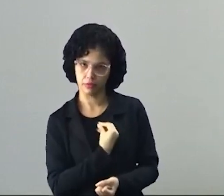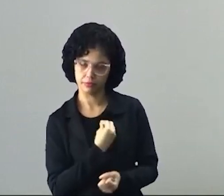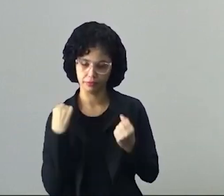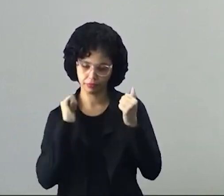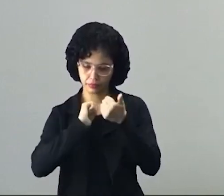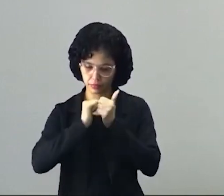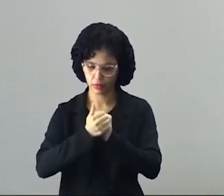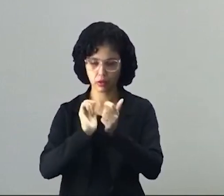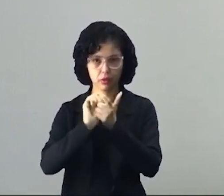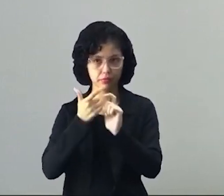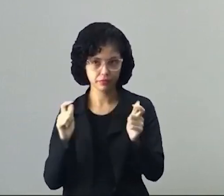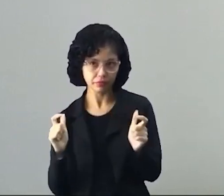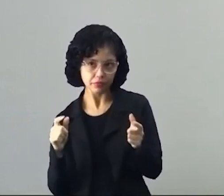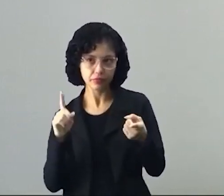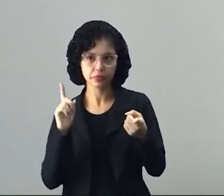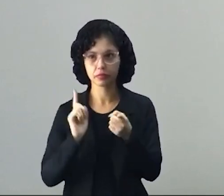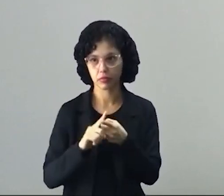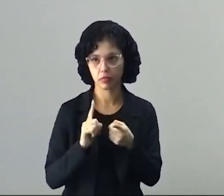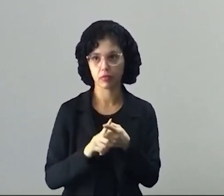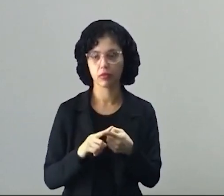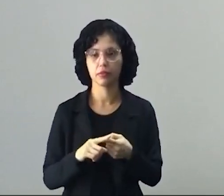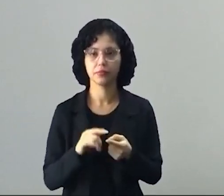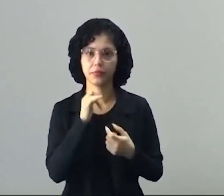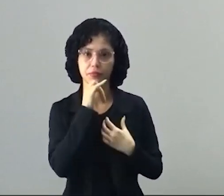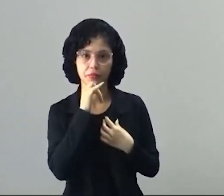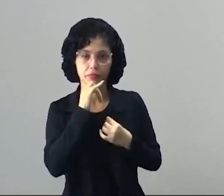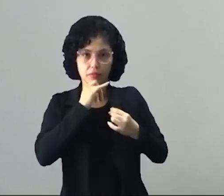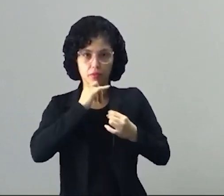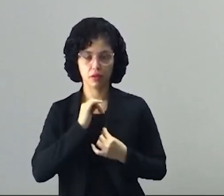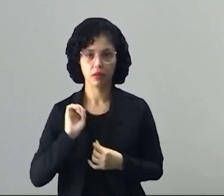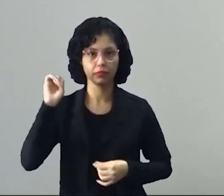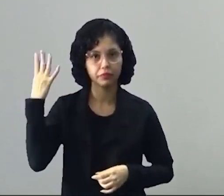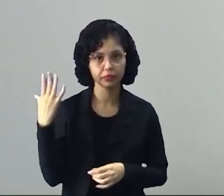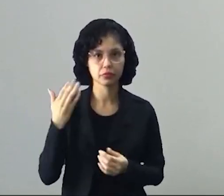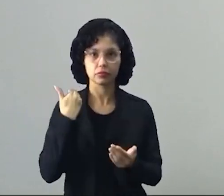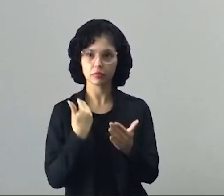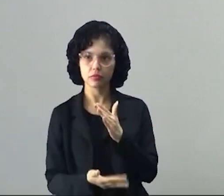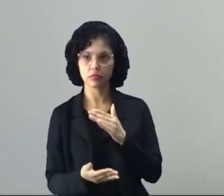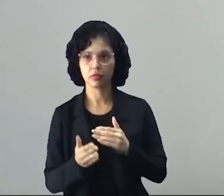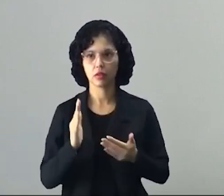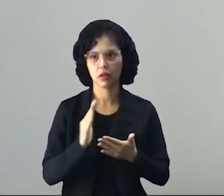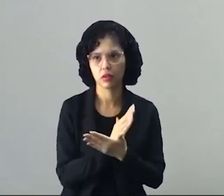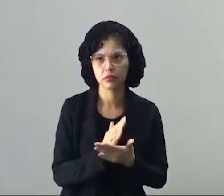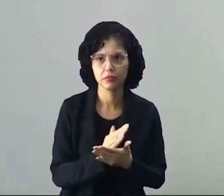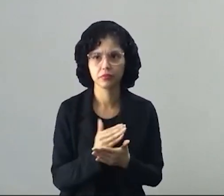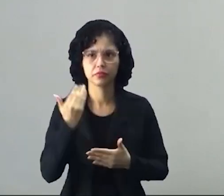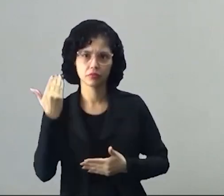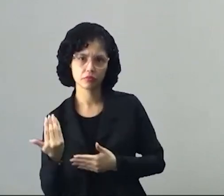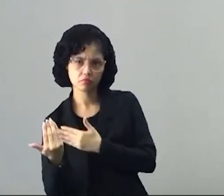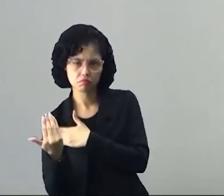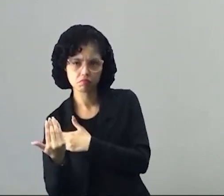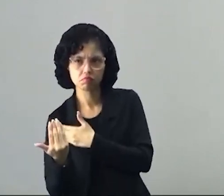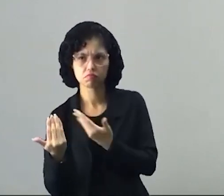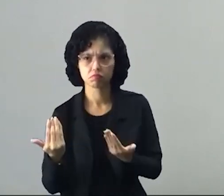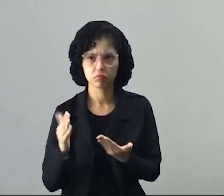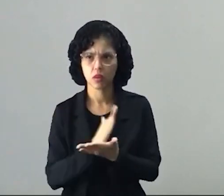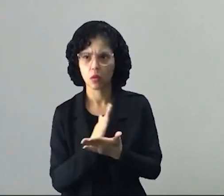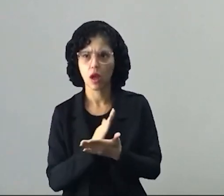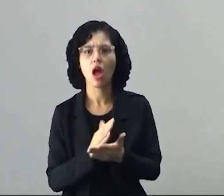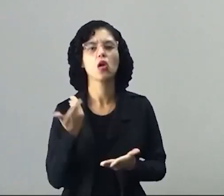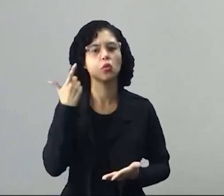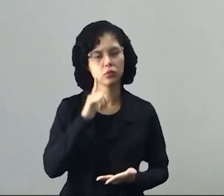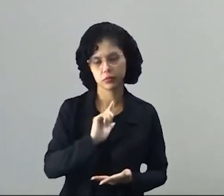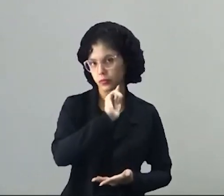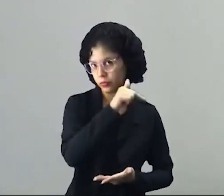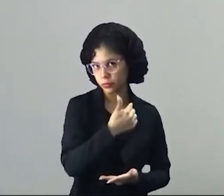e adaptação maior. Por quê? Porque, por exemplo, se porventura ele perde um membro de um lado, ele ainda consegue compensar esse